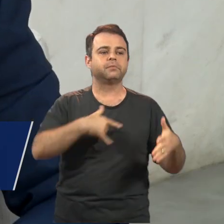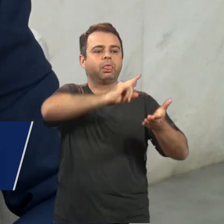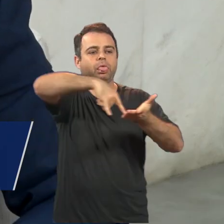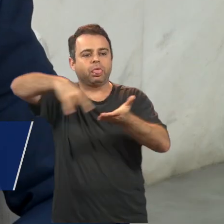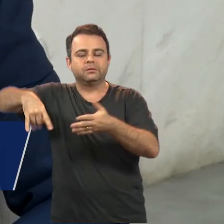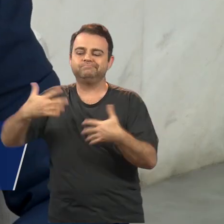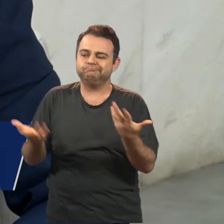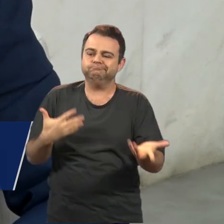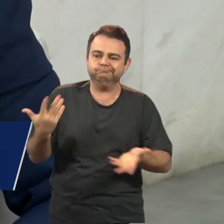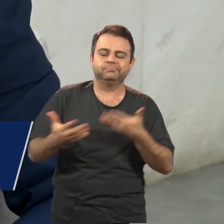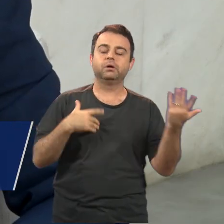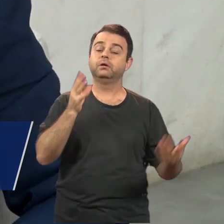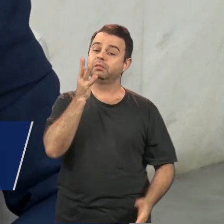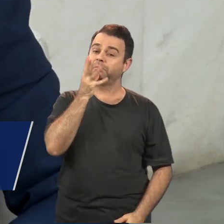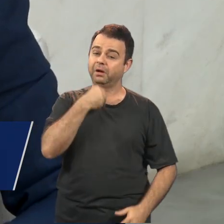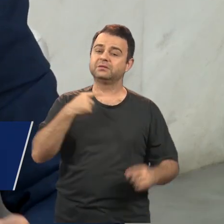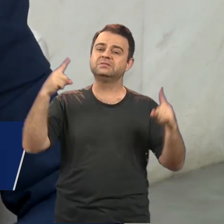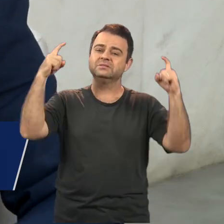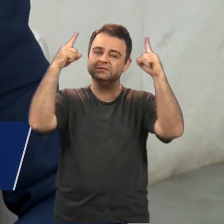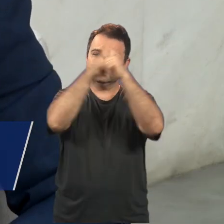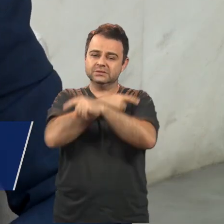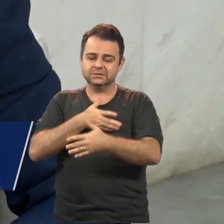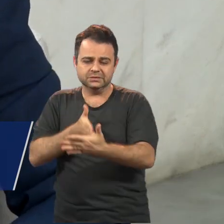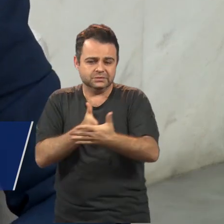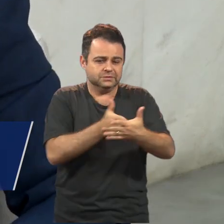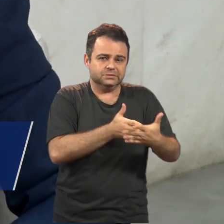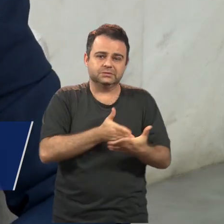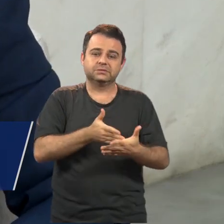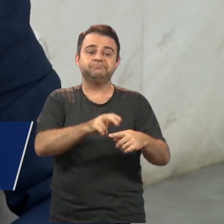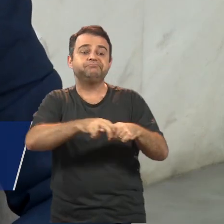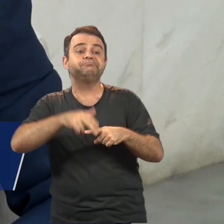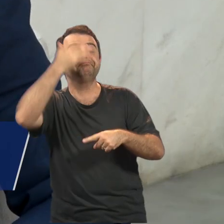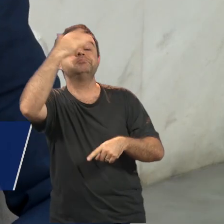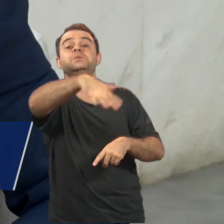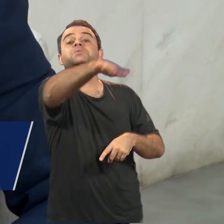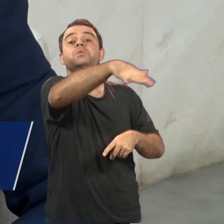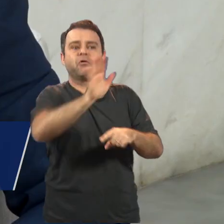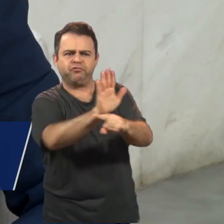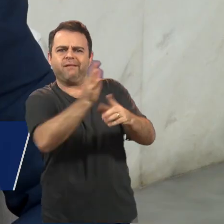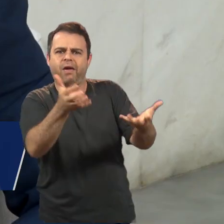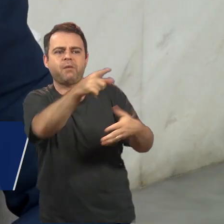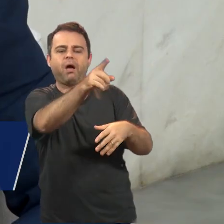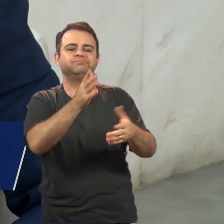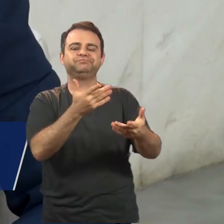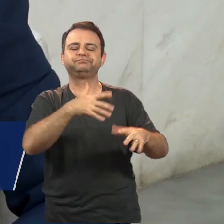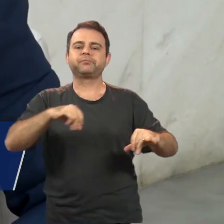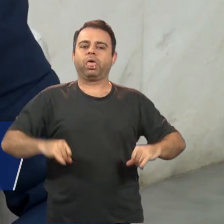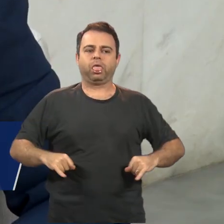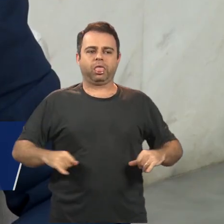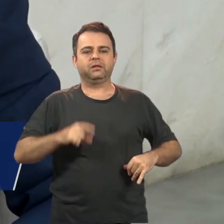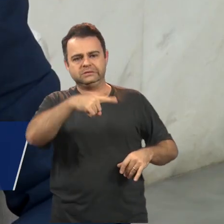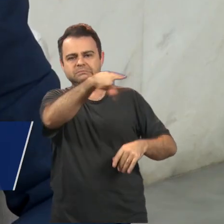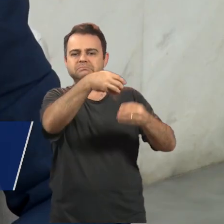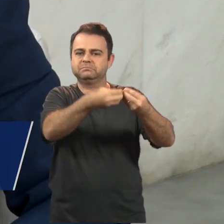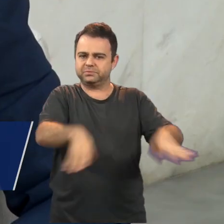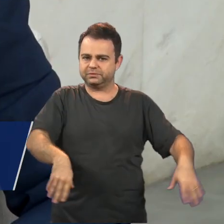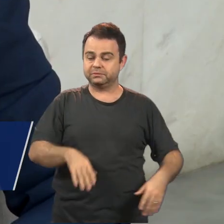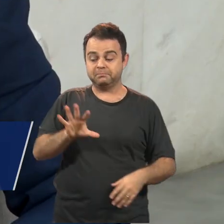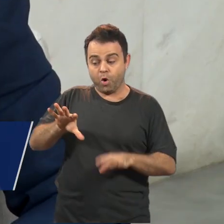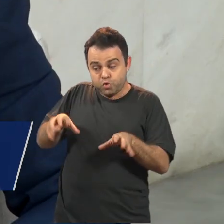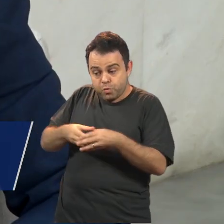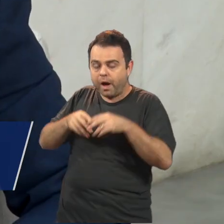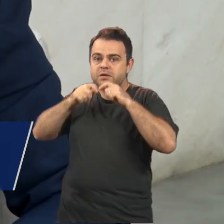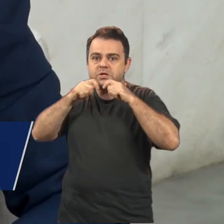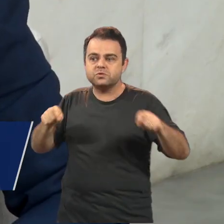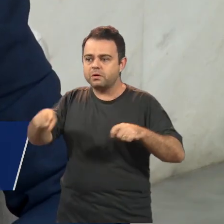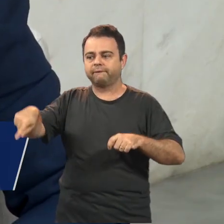mas dificulta muito poder ajudar lá na ponta, que é a população. Mas eu agradeço sempre aos nossos assessores, porque eles não